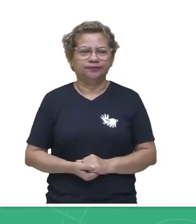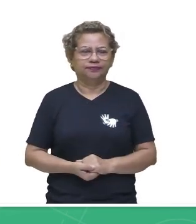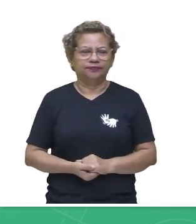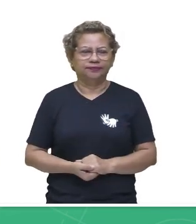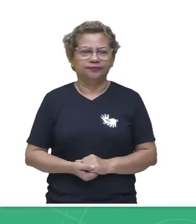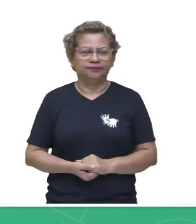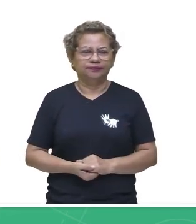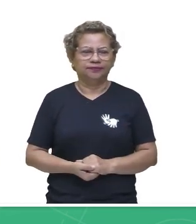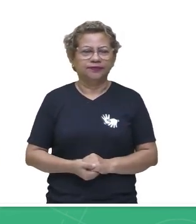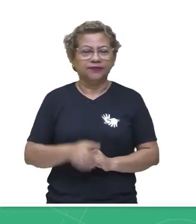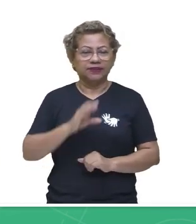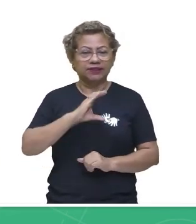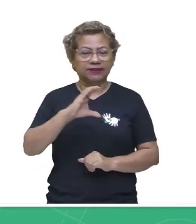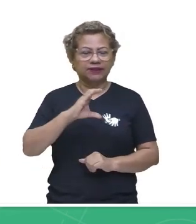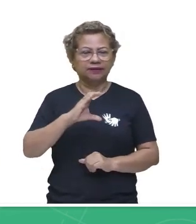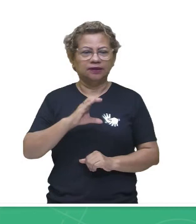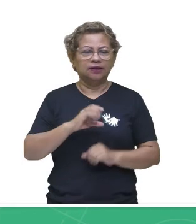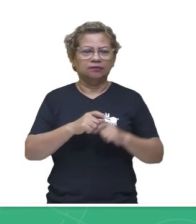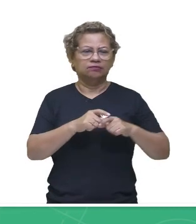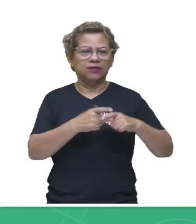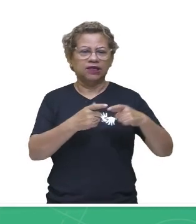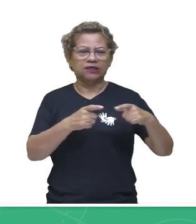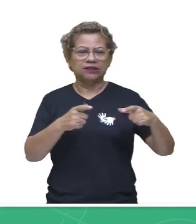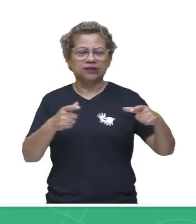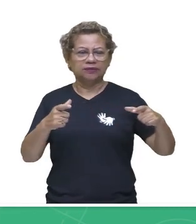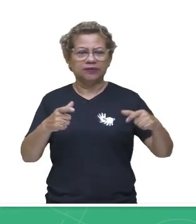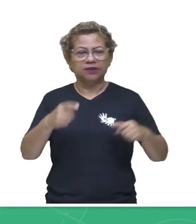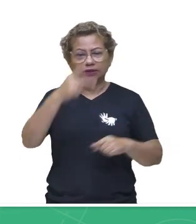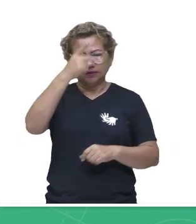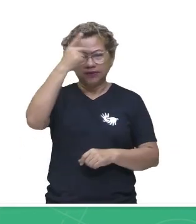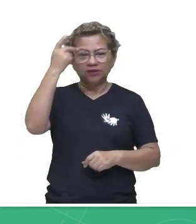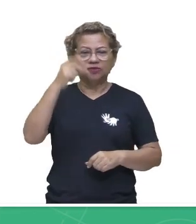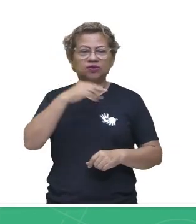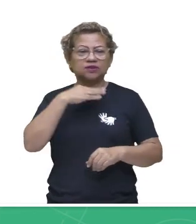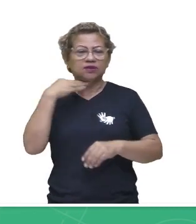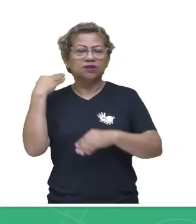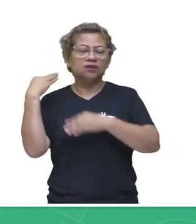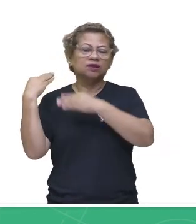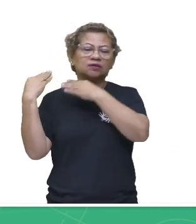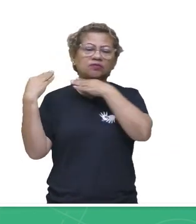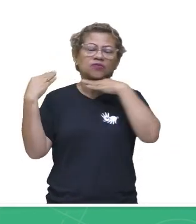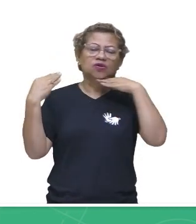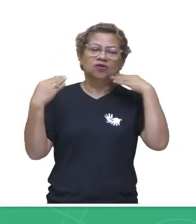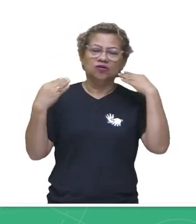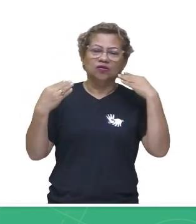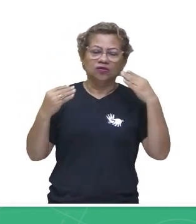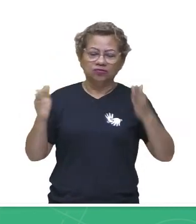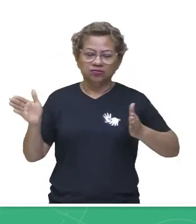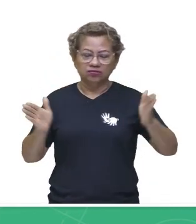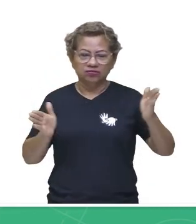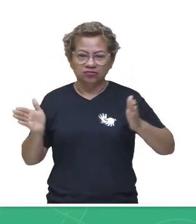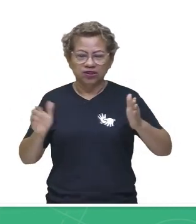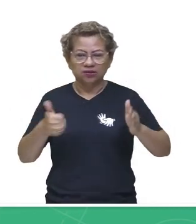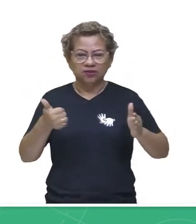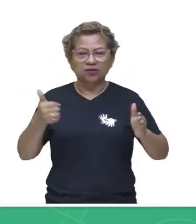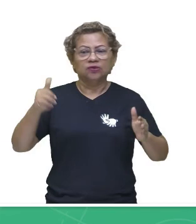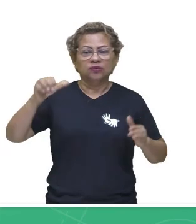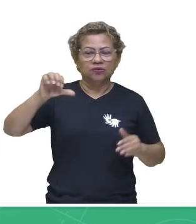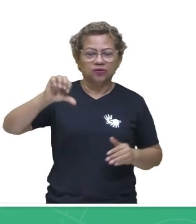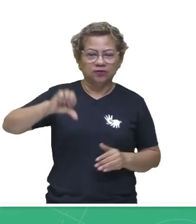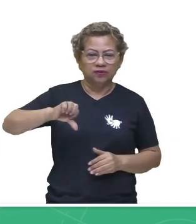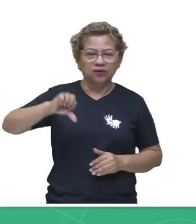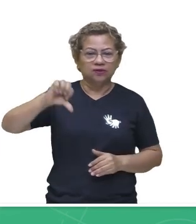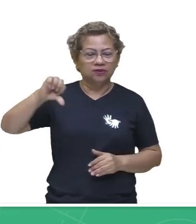C, crescimento no número de óbitos por homicídios na década de 90,